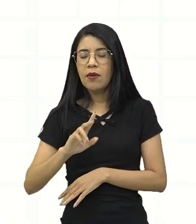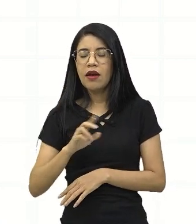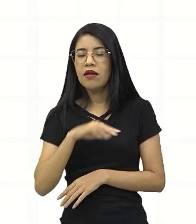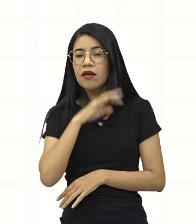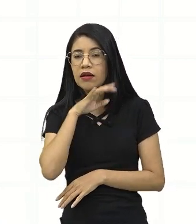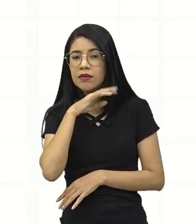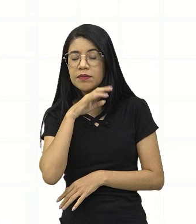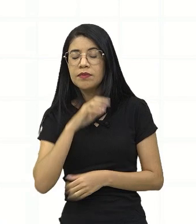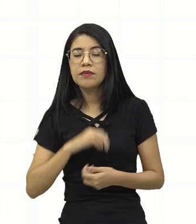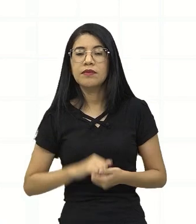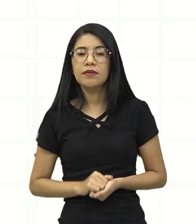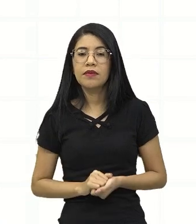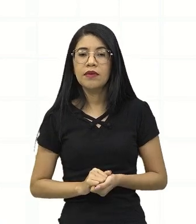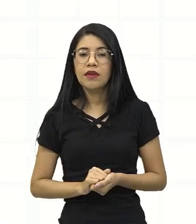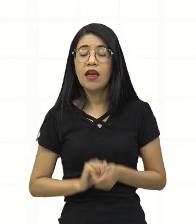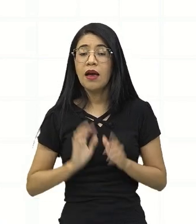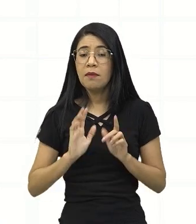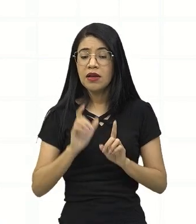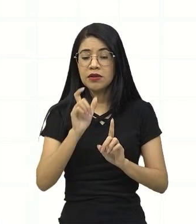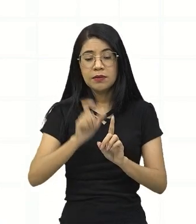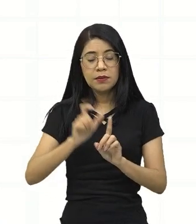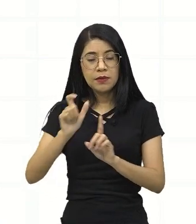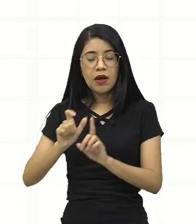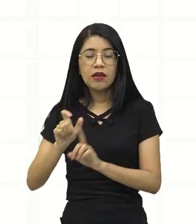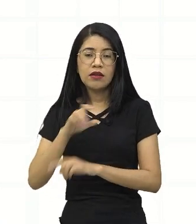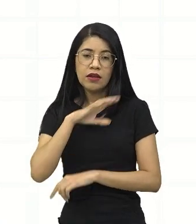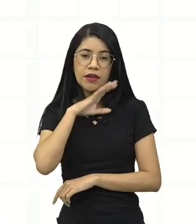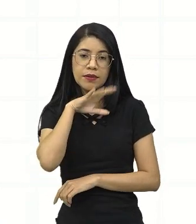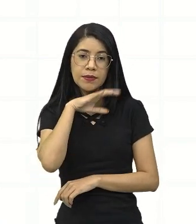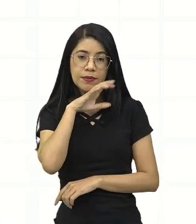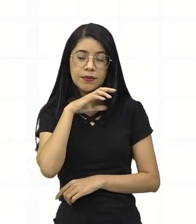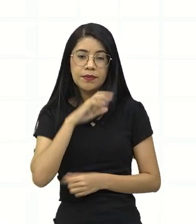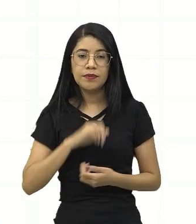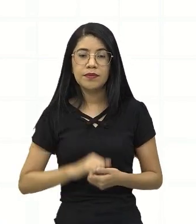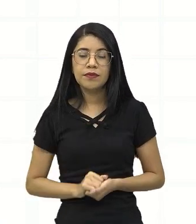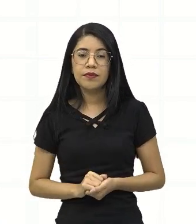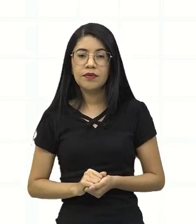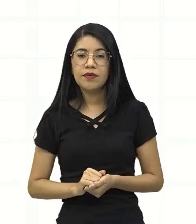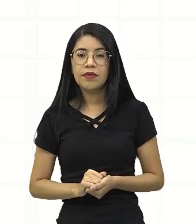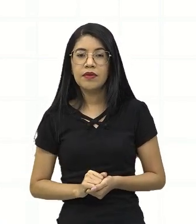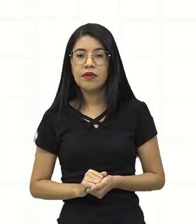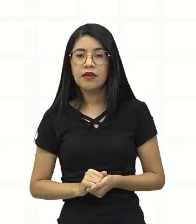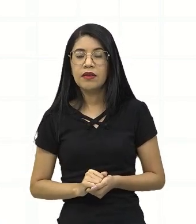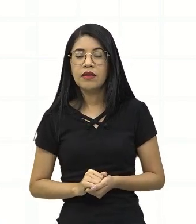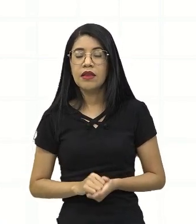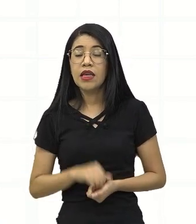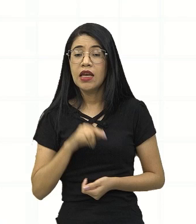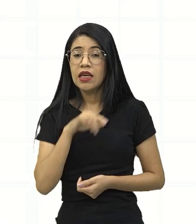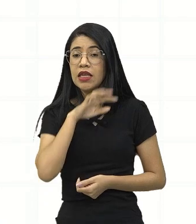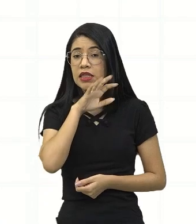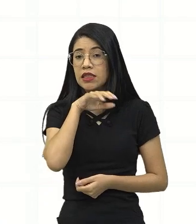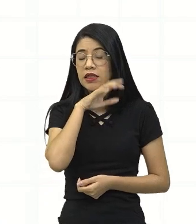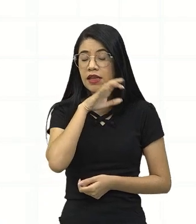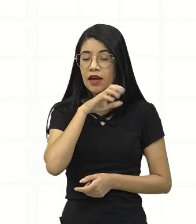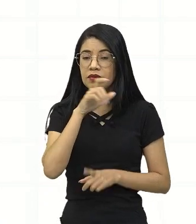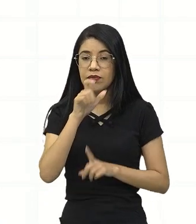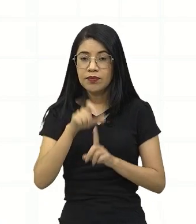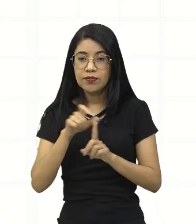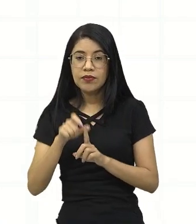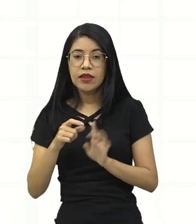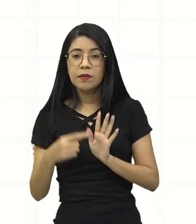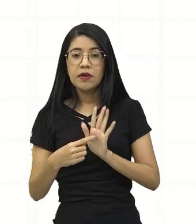Mas normalmente os personagens são animais. E esses animais, eles apresentam